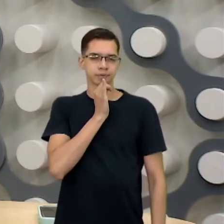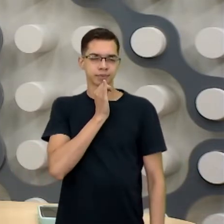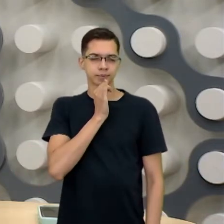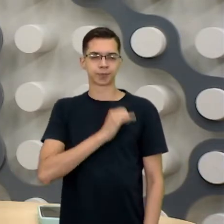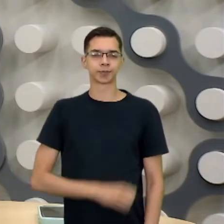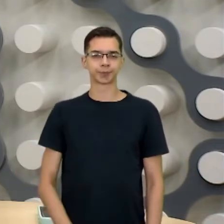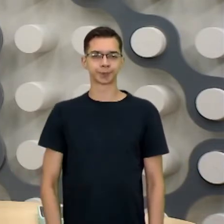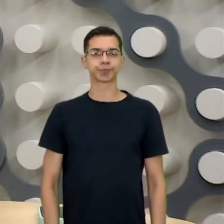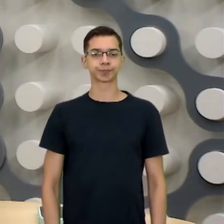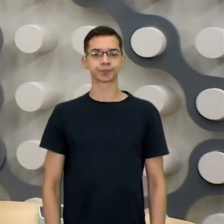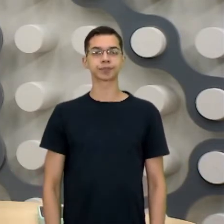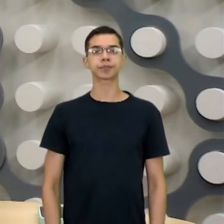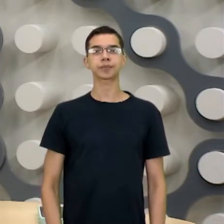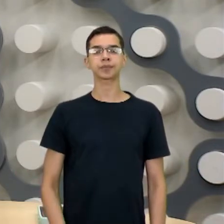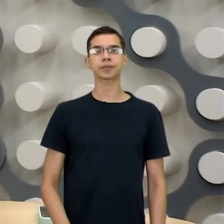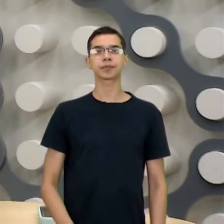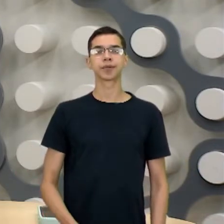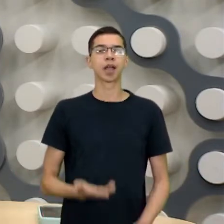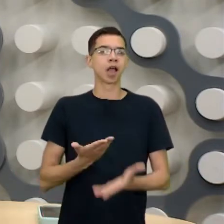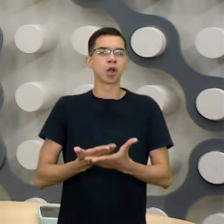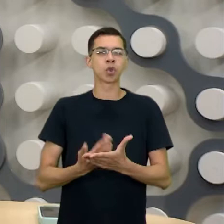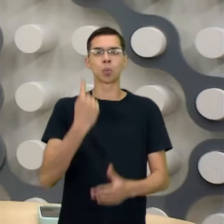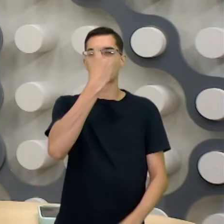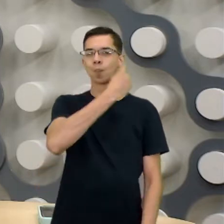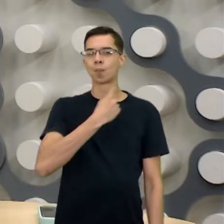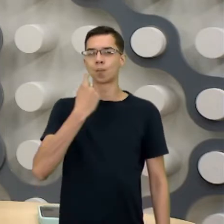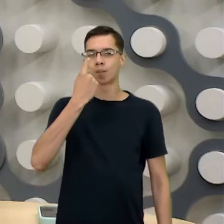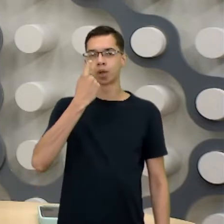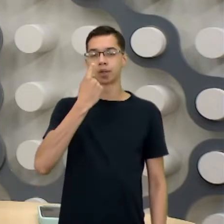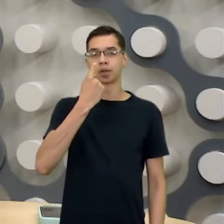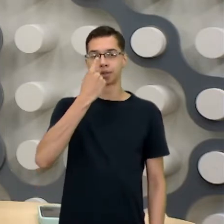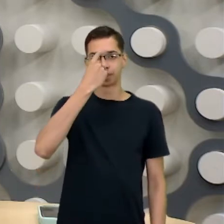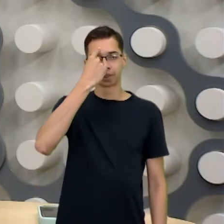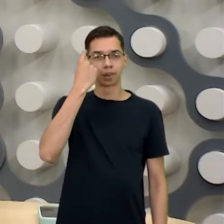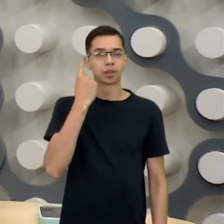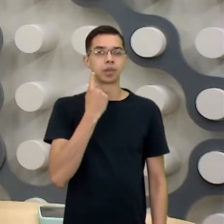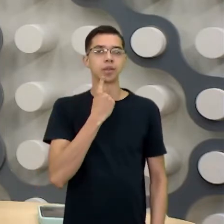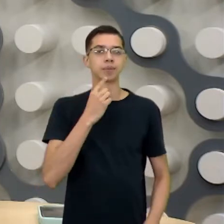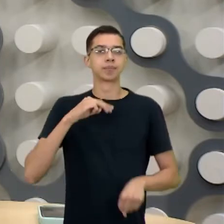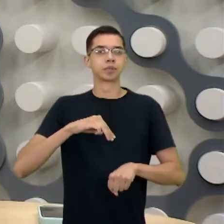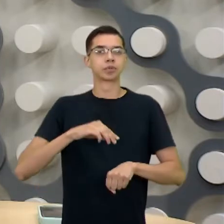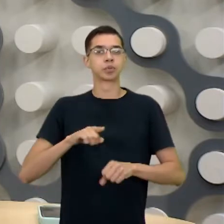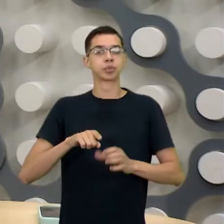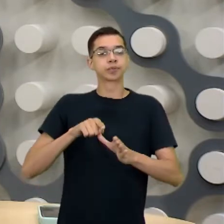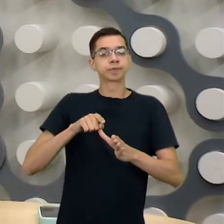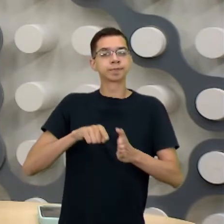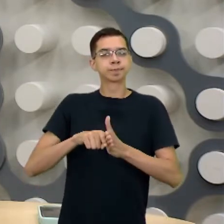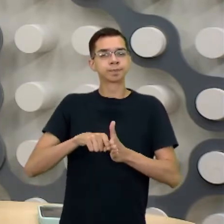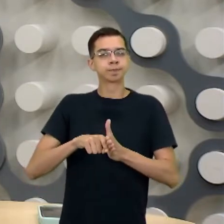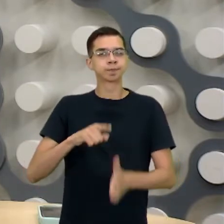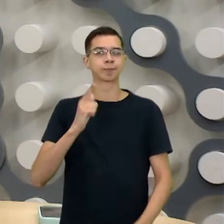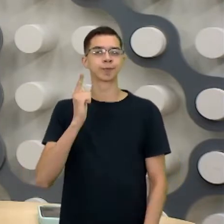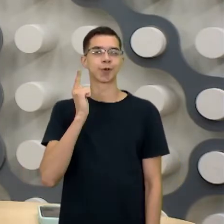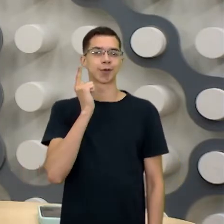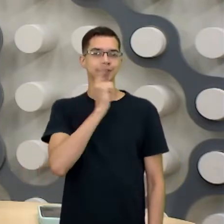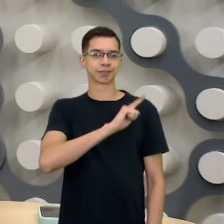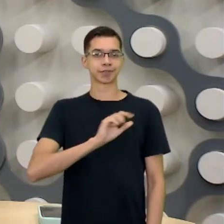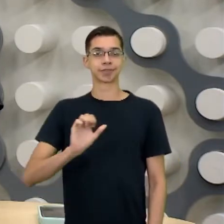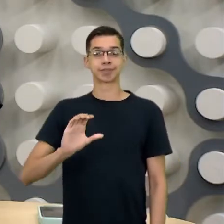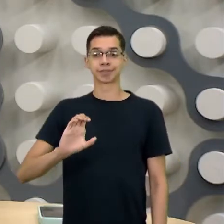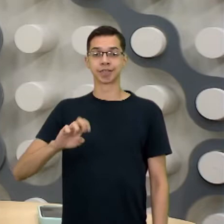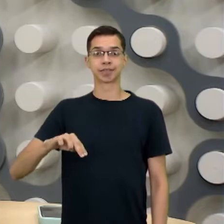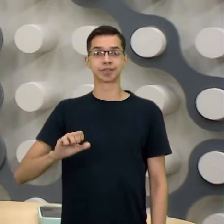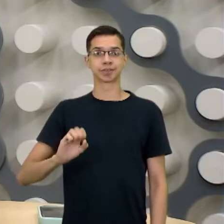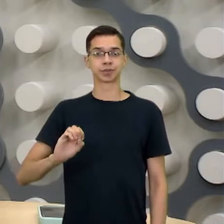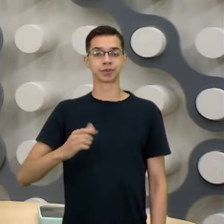dá 1h30, você vai conseguir pegar bastante dados aí para a pesquisa que vocês vão ter que fazer aí através do censo de